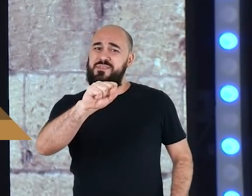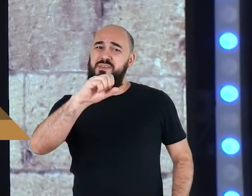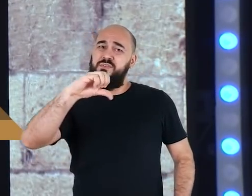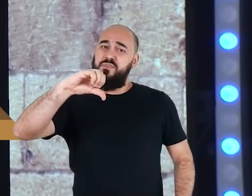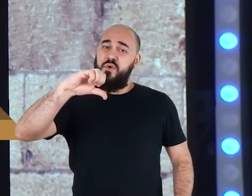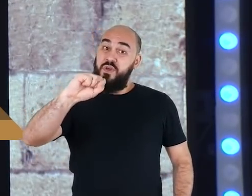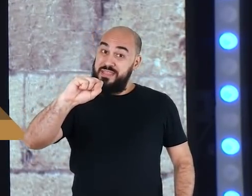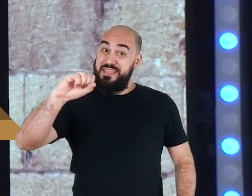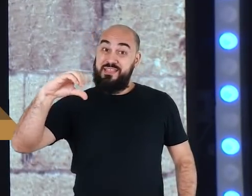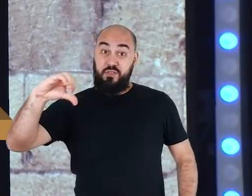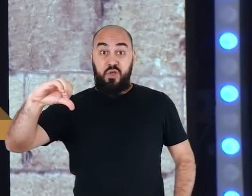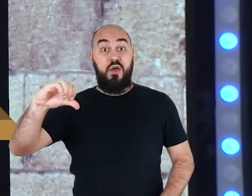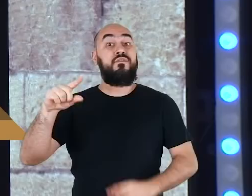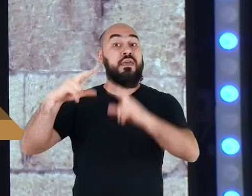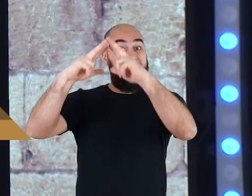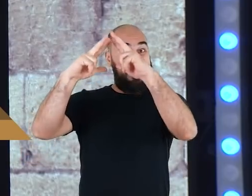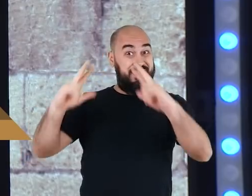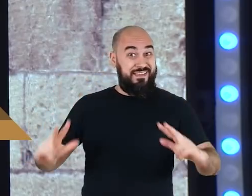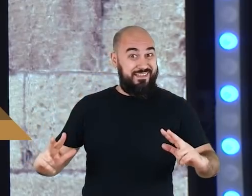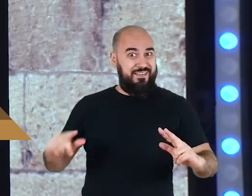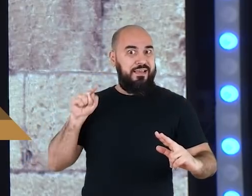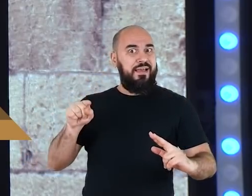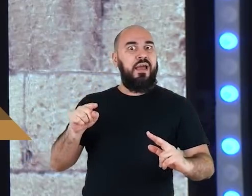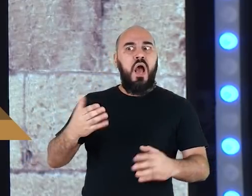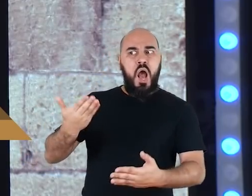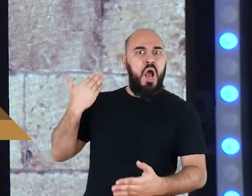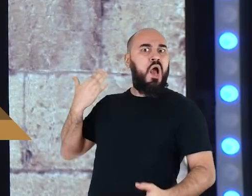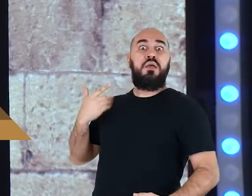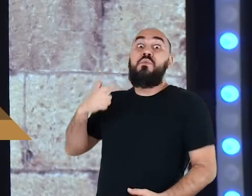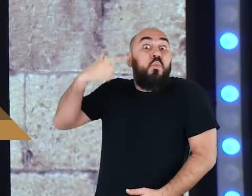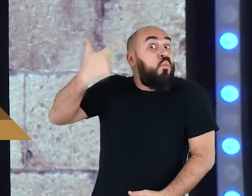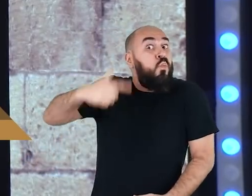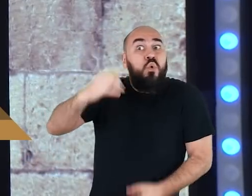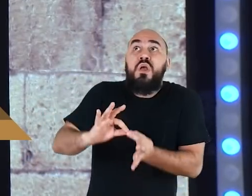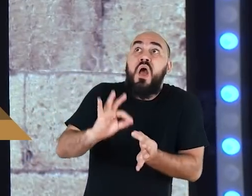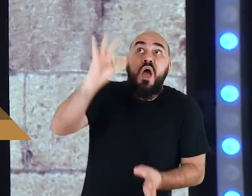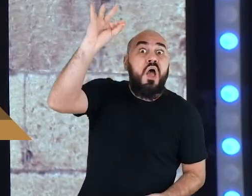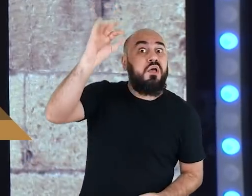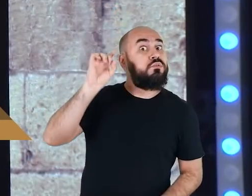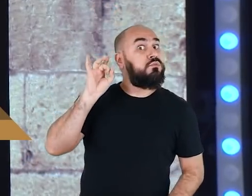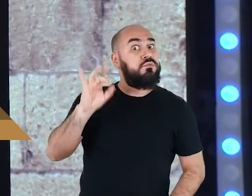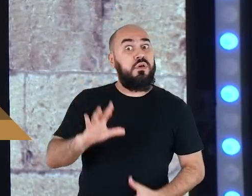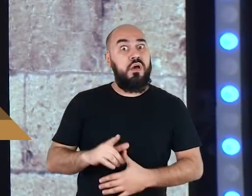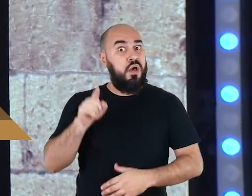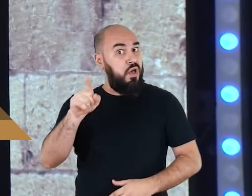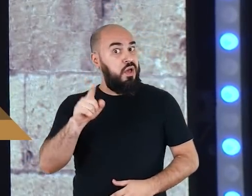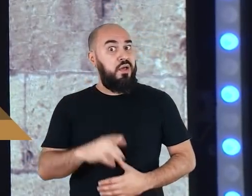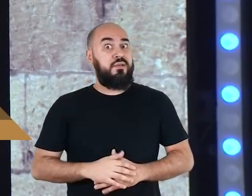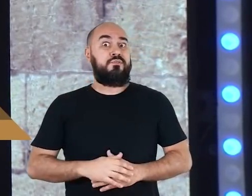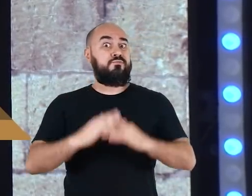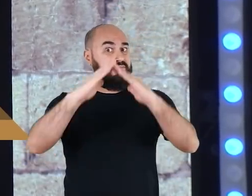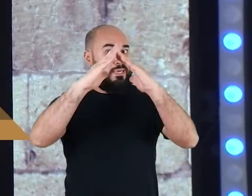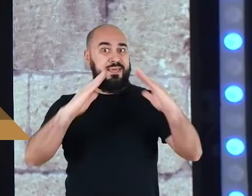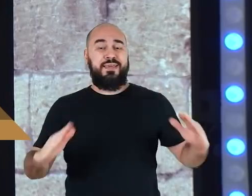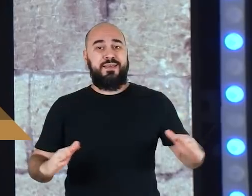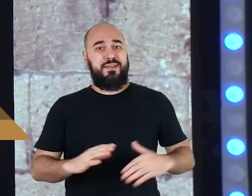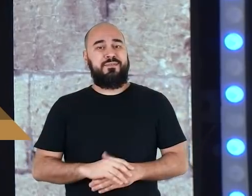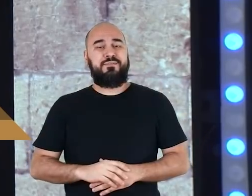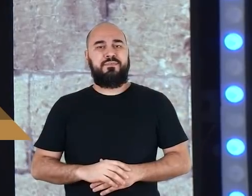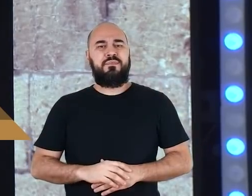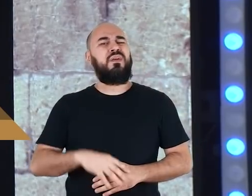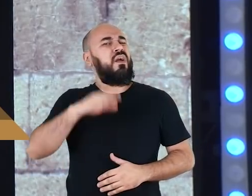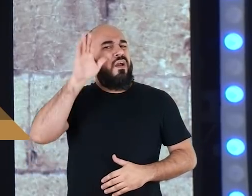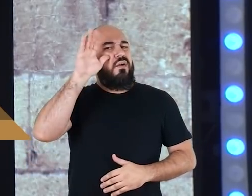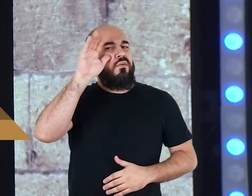construção da Torre Eiffel. Antes disso, ninguém tinha construído um monumento tão alto como os egípcios. Agora, o curioso é que